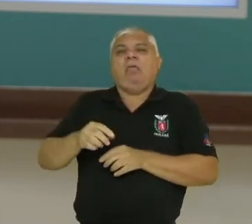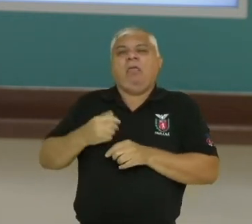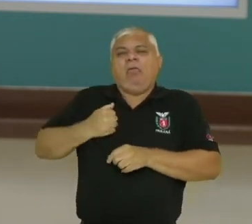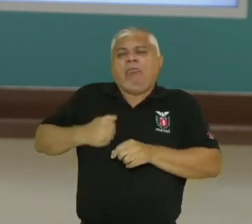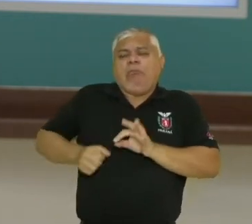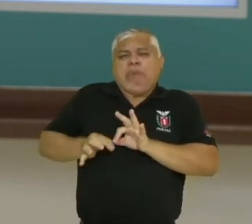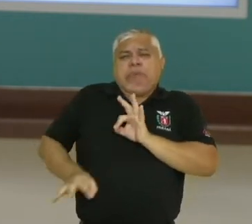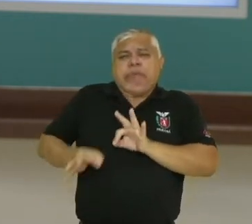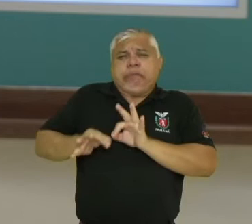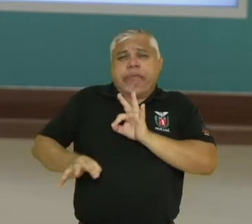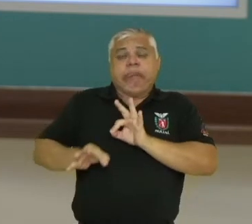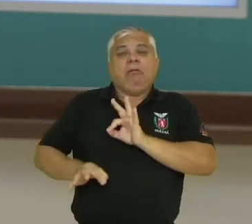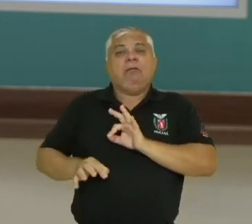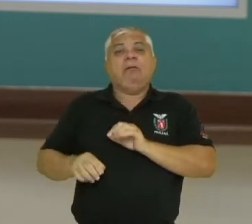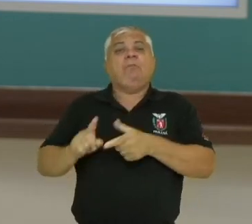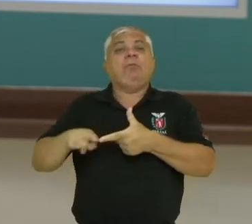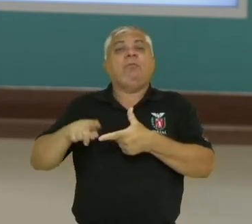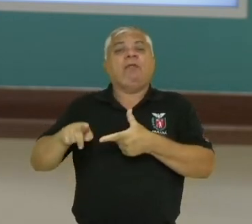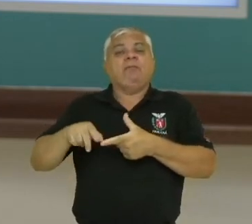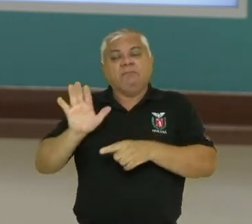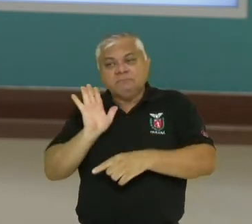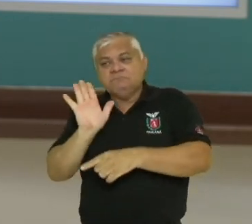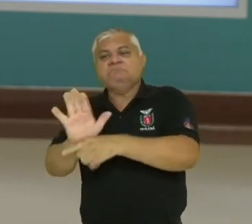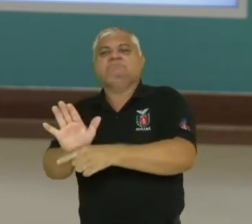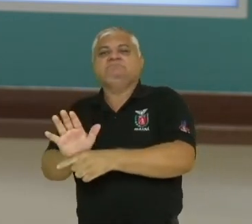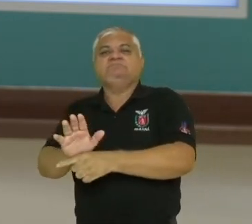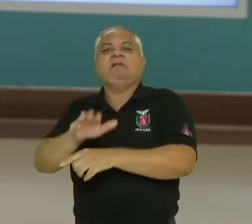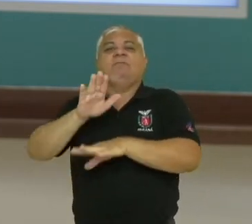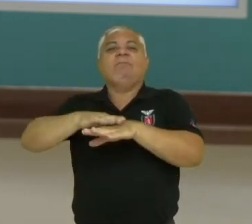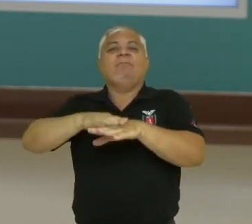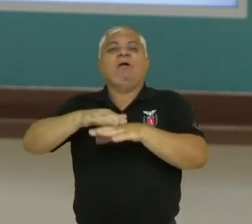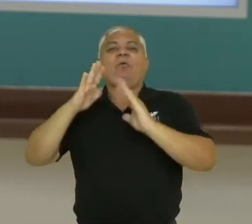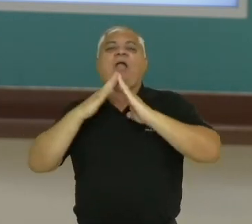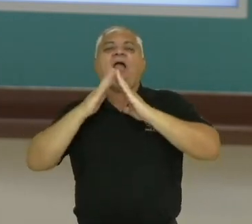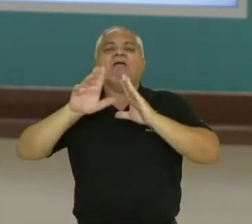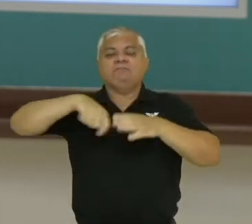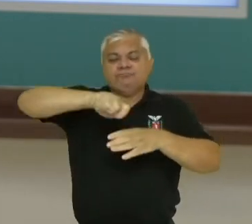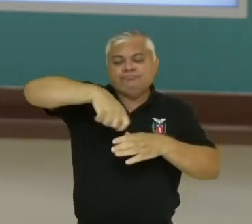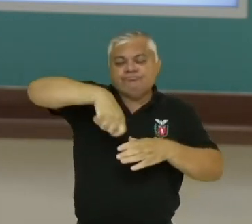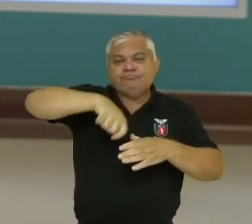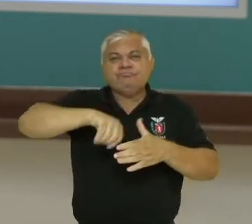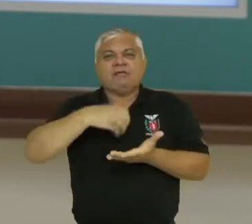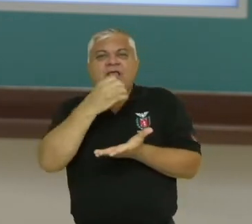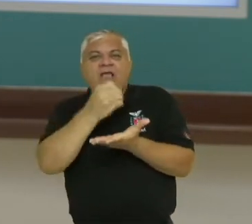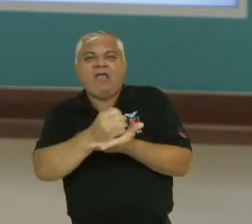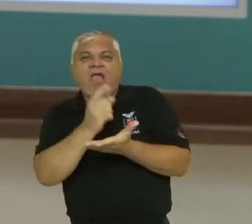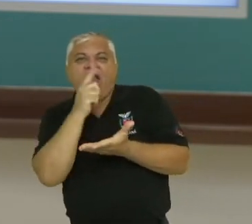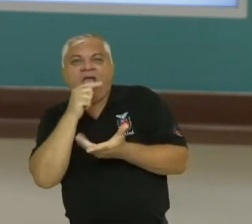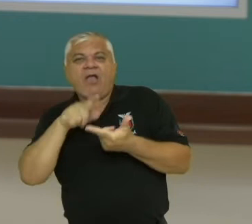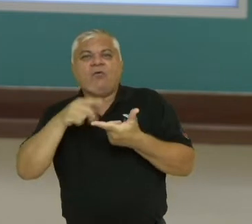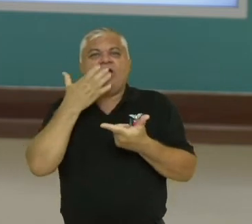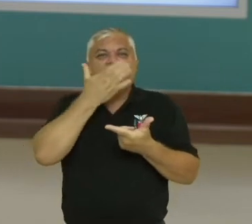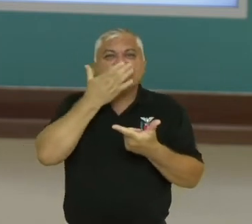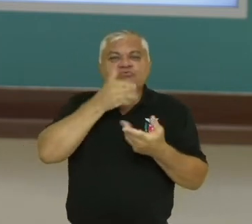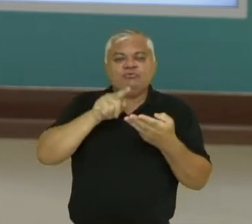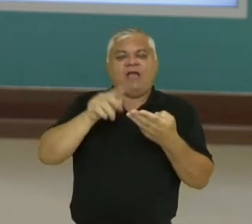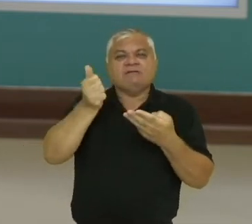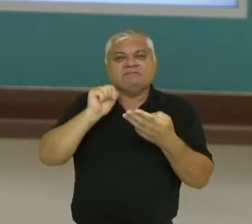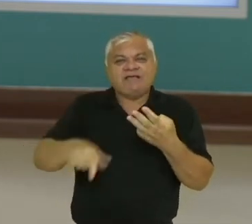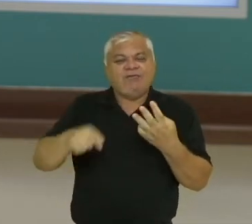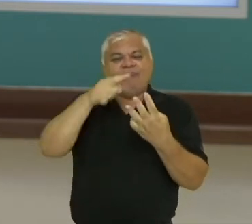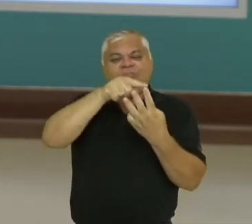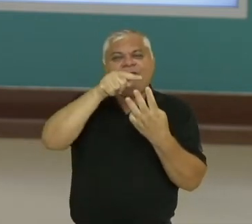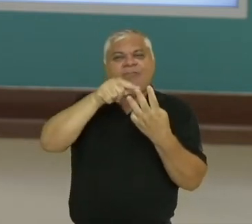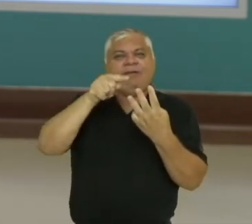essa situação, com esse problema? Tomando soro caseiro. Então, esse cartaz está informando passo a passo